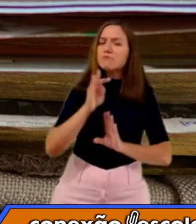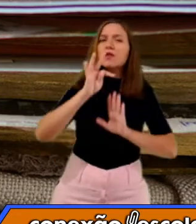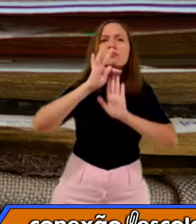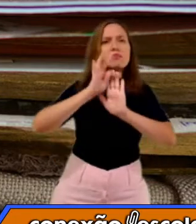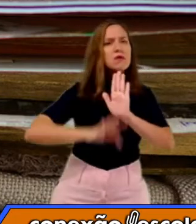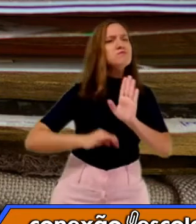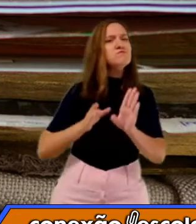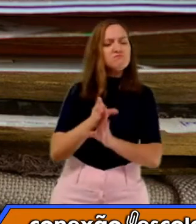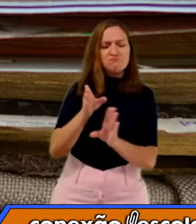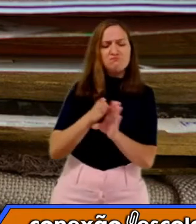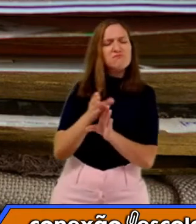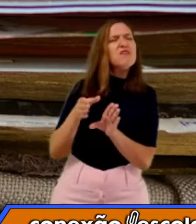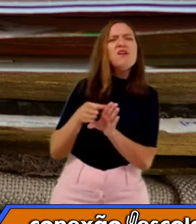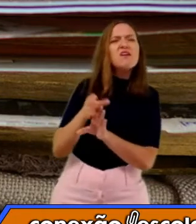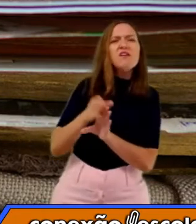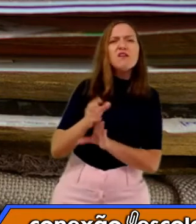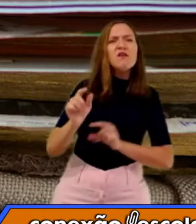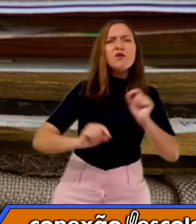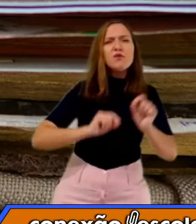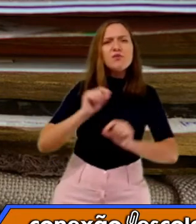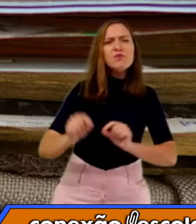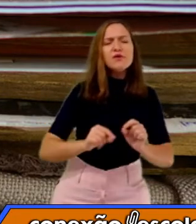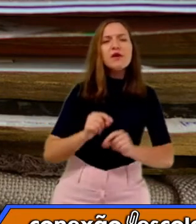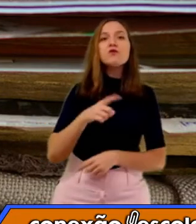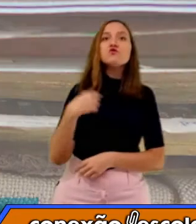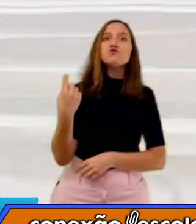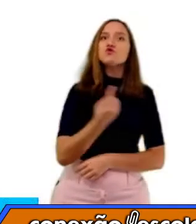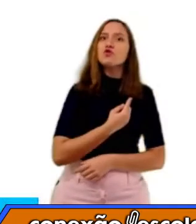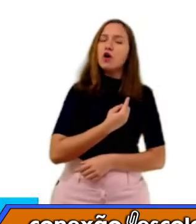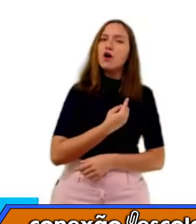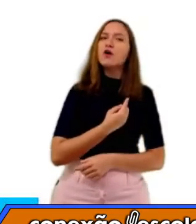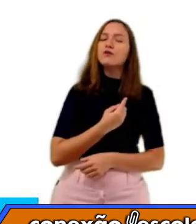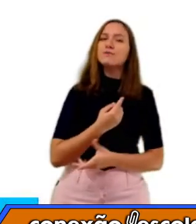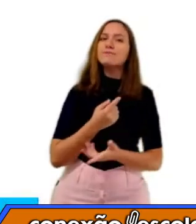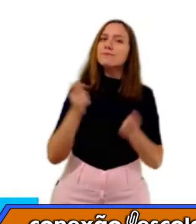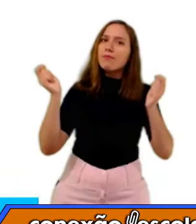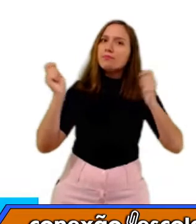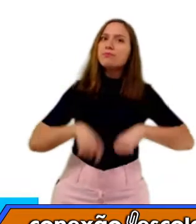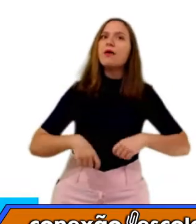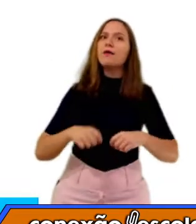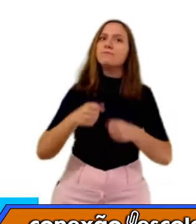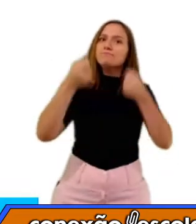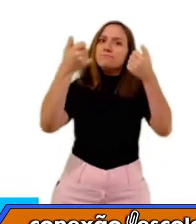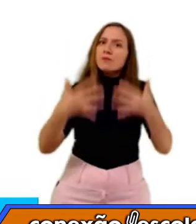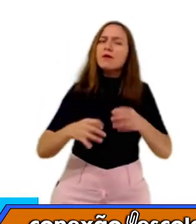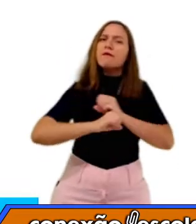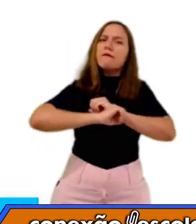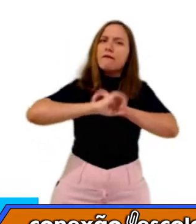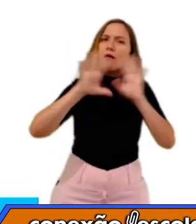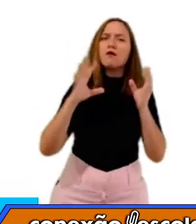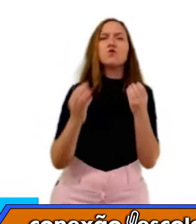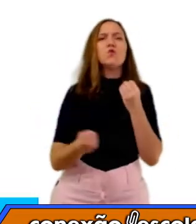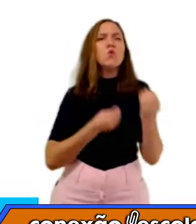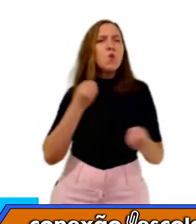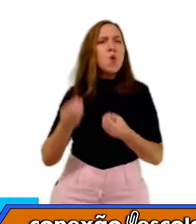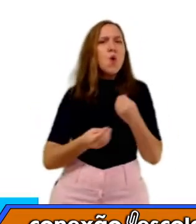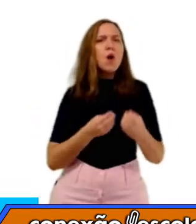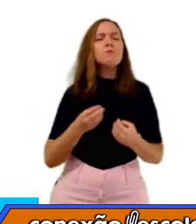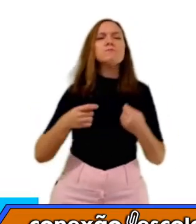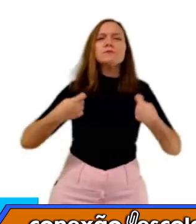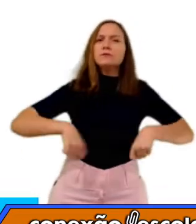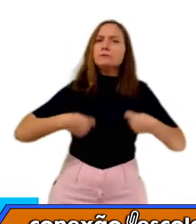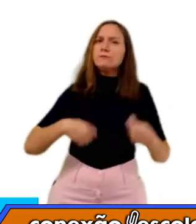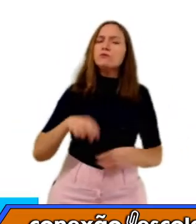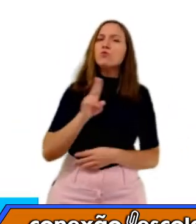texto instrucional? É um texto que vai nos instruir, ela vai nos dar a forma, a maneira de como nós